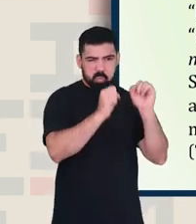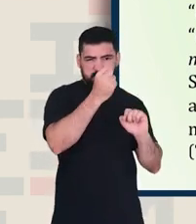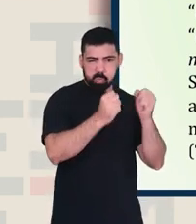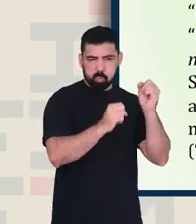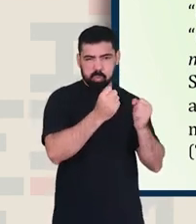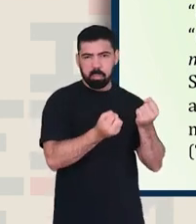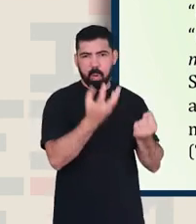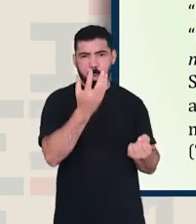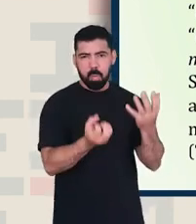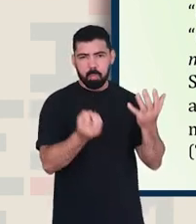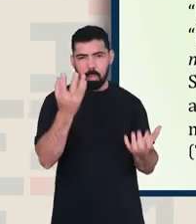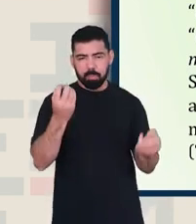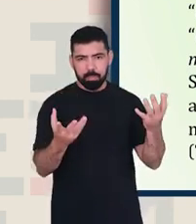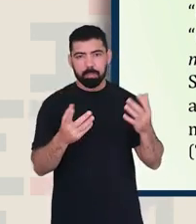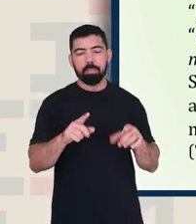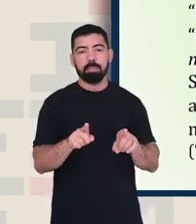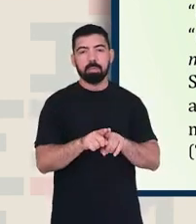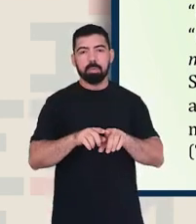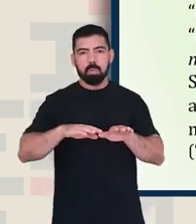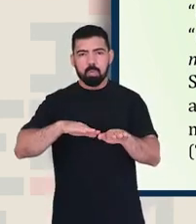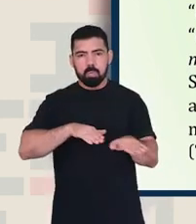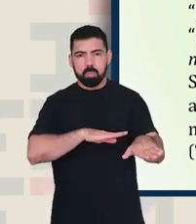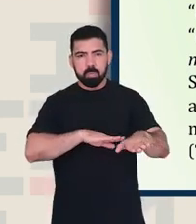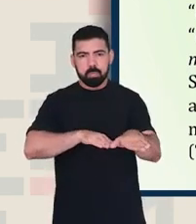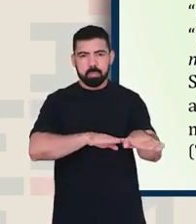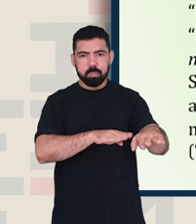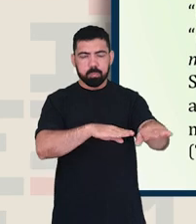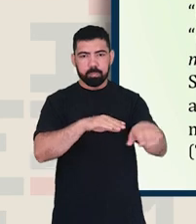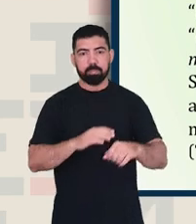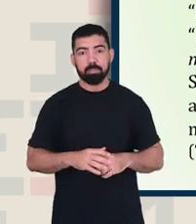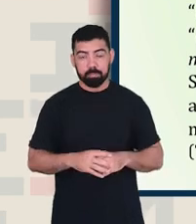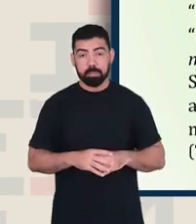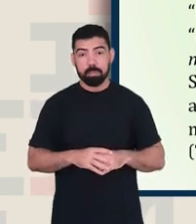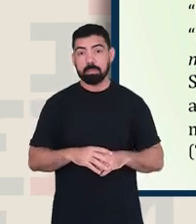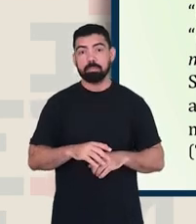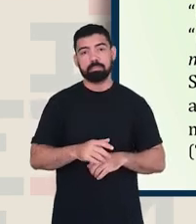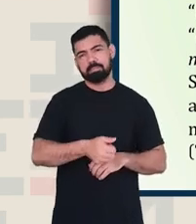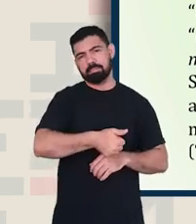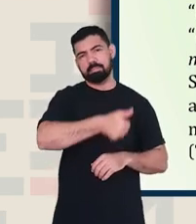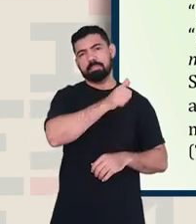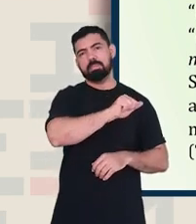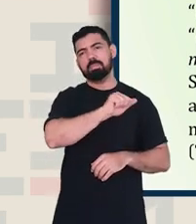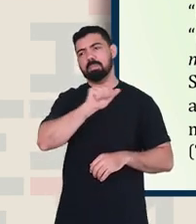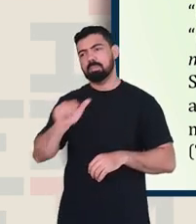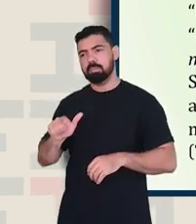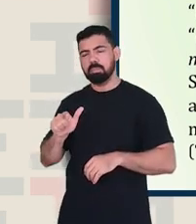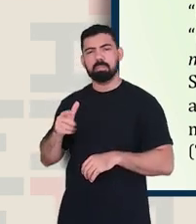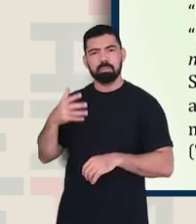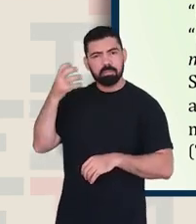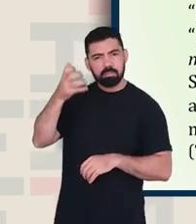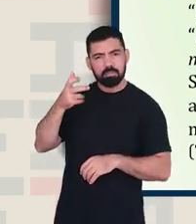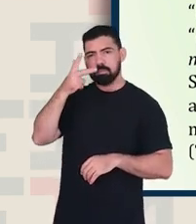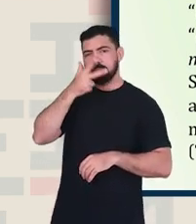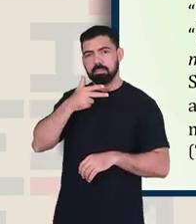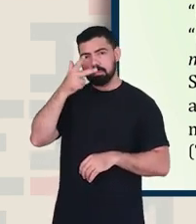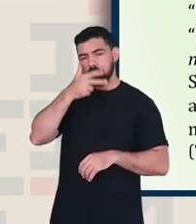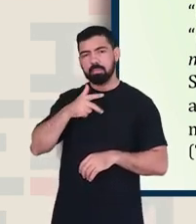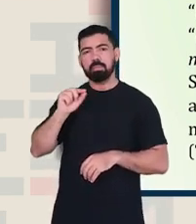explosão, de vagões e de multidões clamorosas, do que em reouvir, por exemplo,